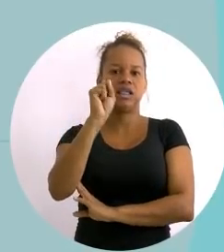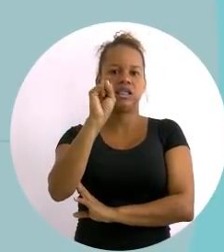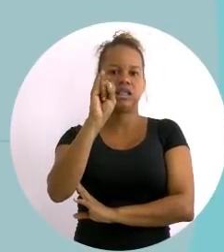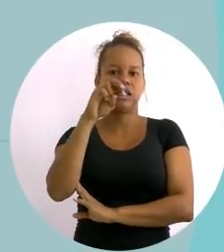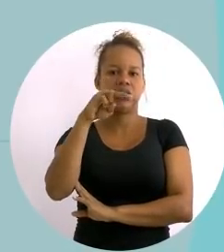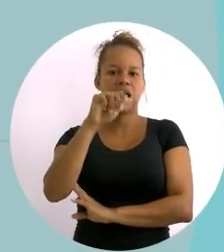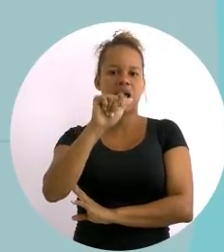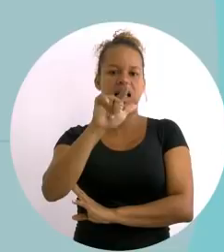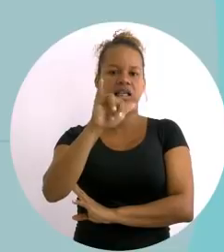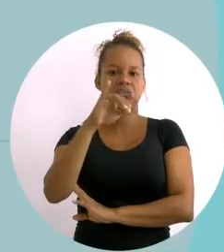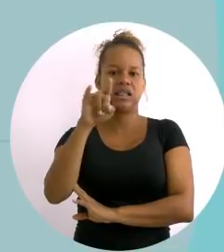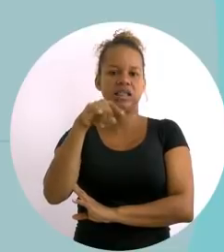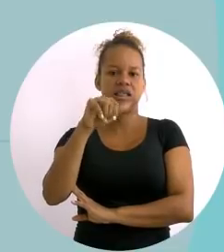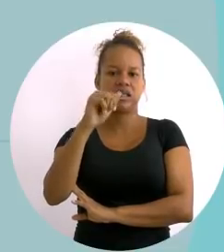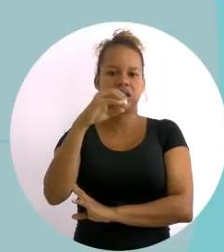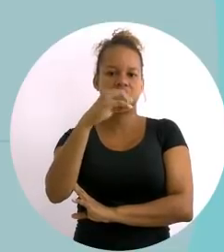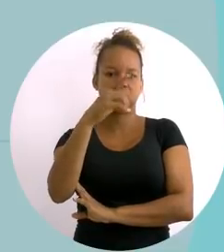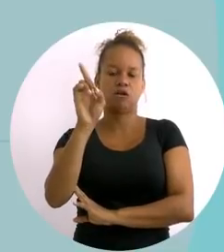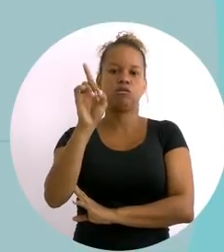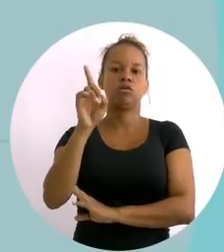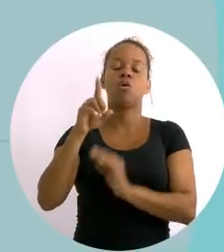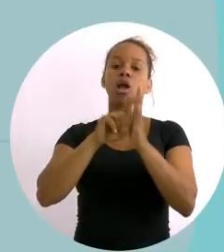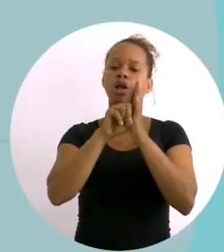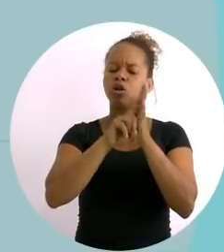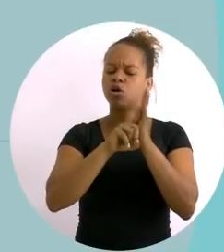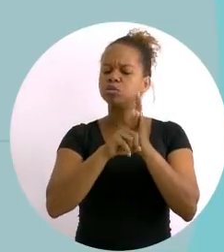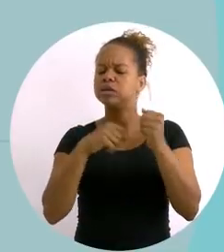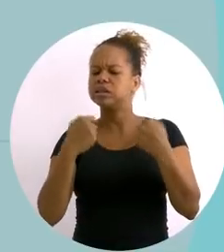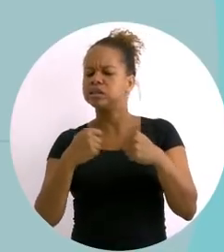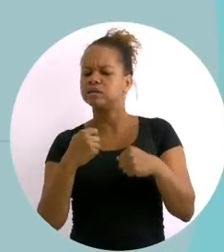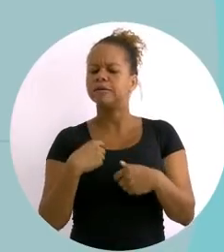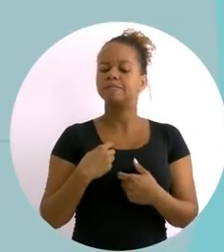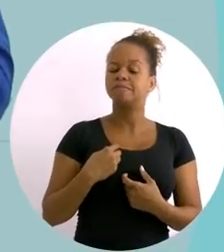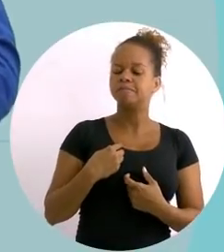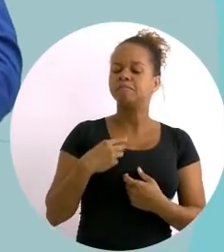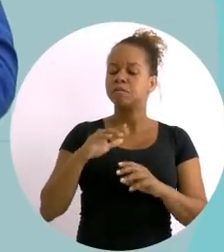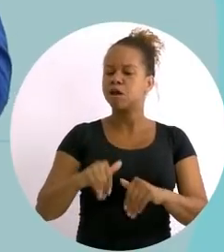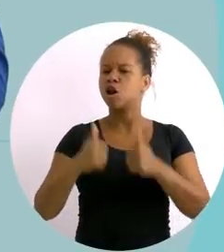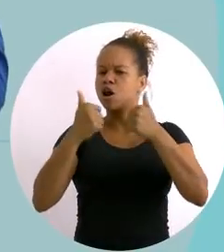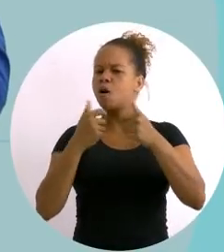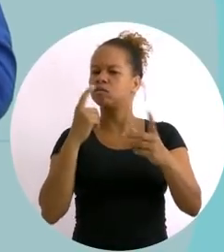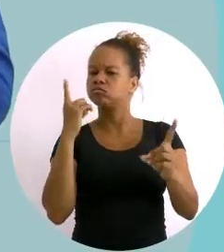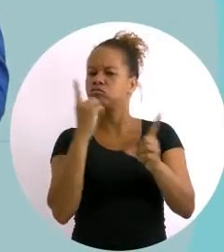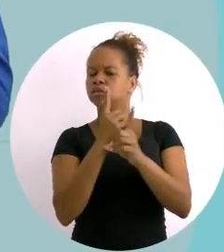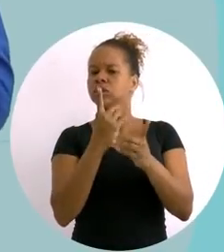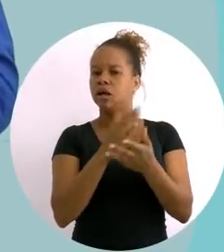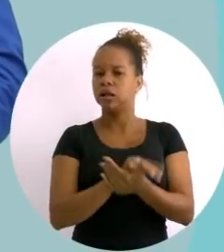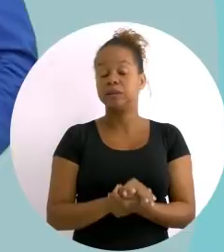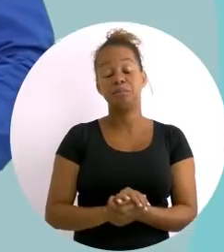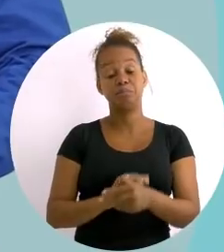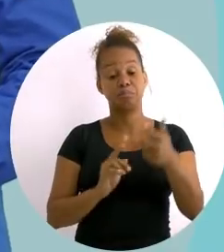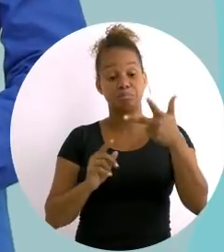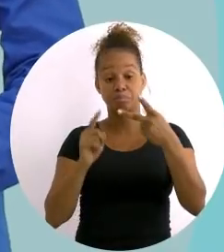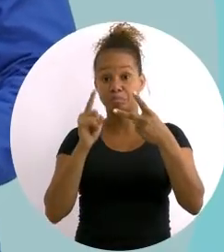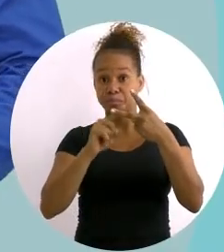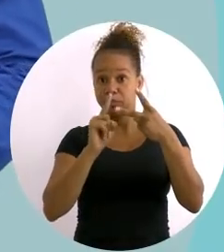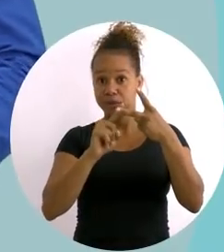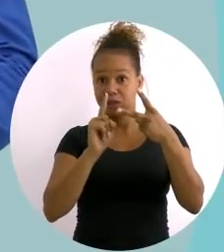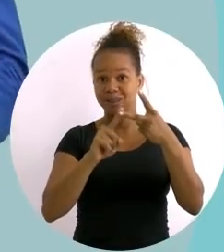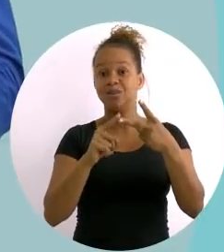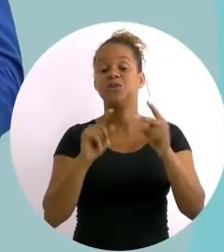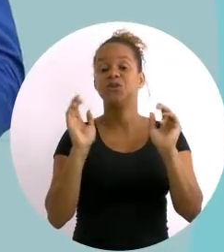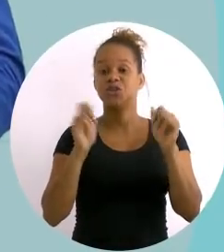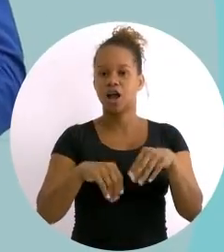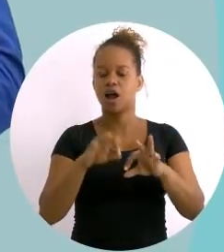diagnóstico. O diagnóstico deve mapear a situação existente. Segundo passo da nossa estratégia já